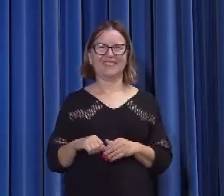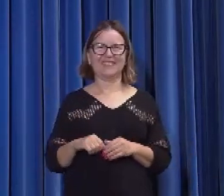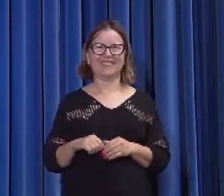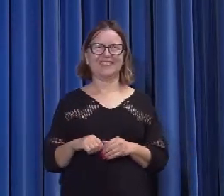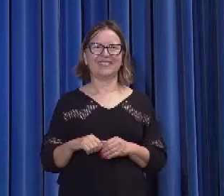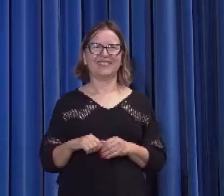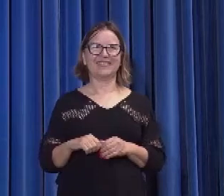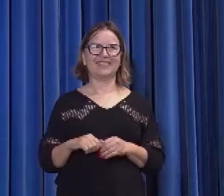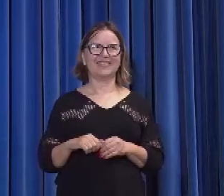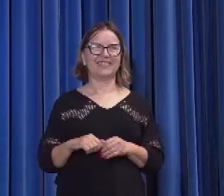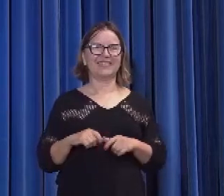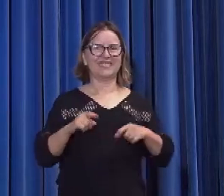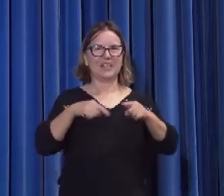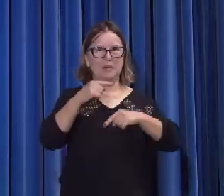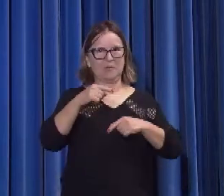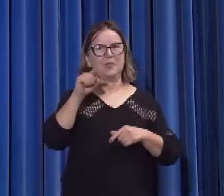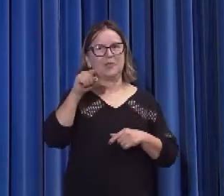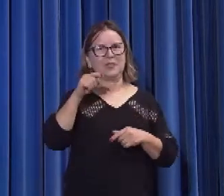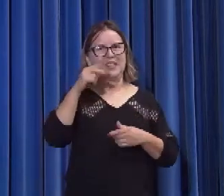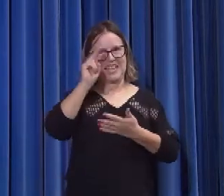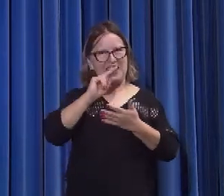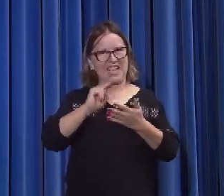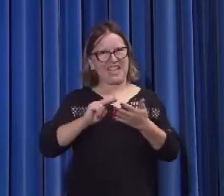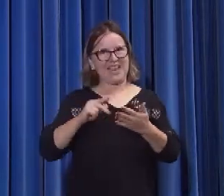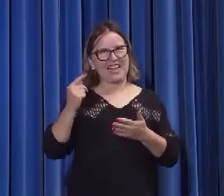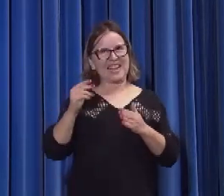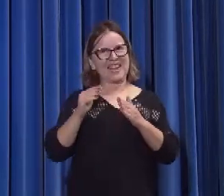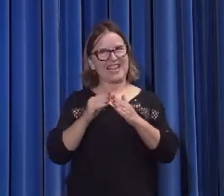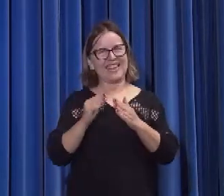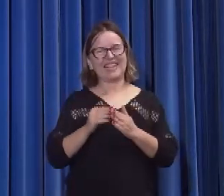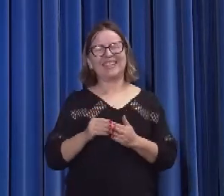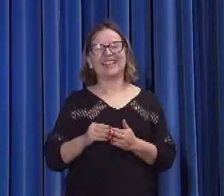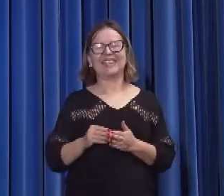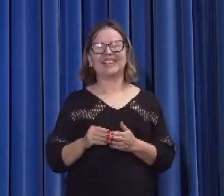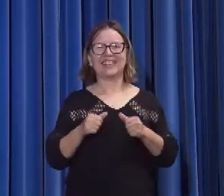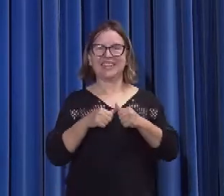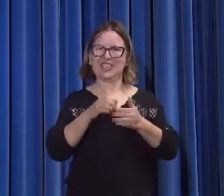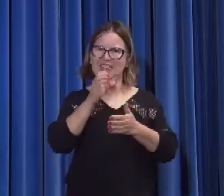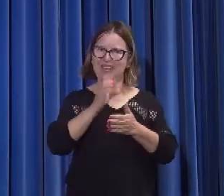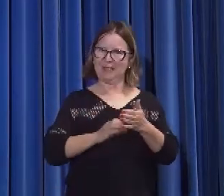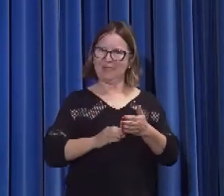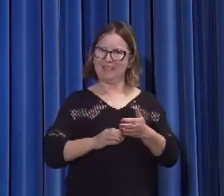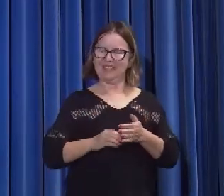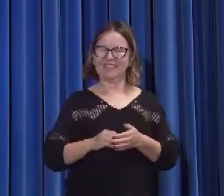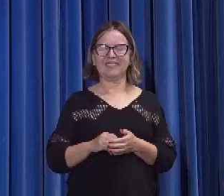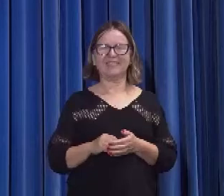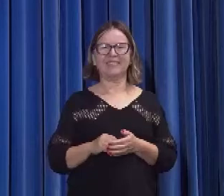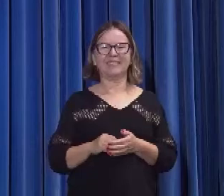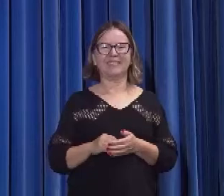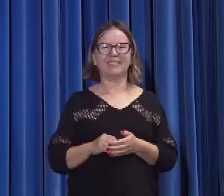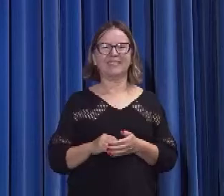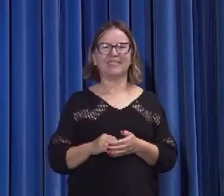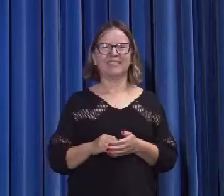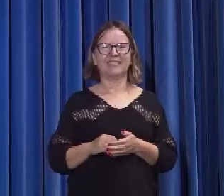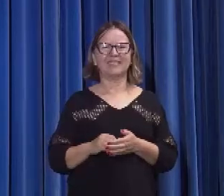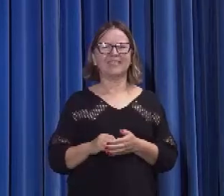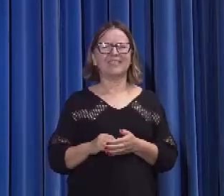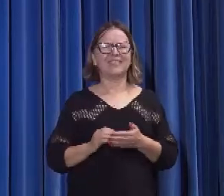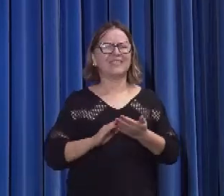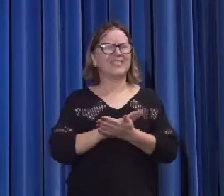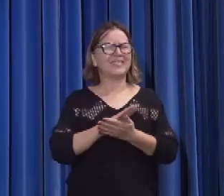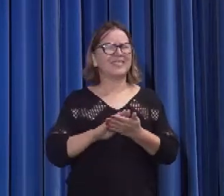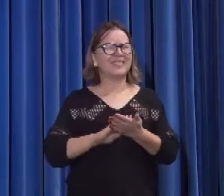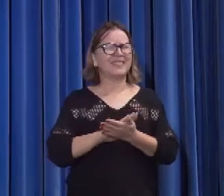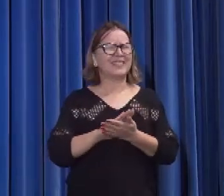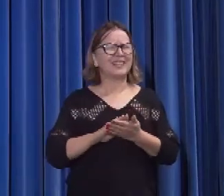você depois pode ler, ele vai dizer exatamente isso. Nada poderá nos separar do amor de